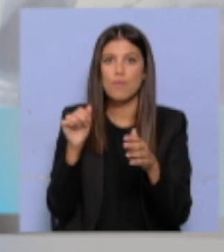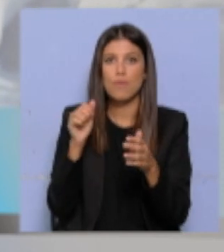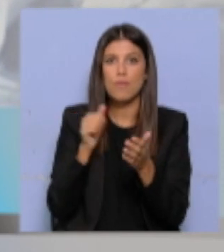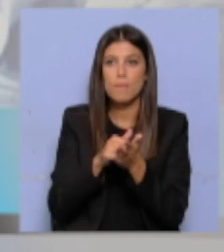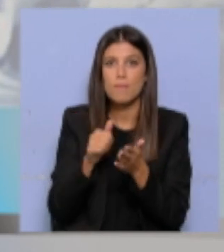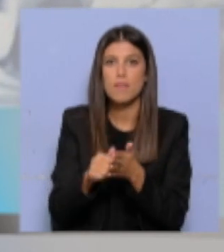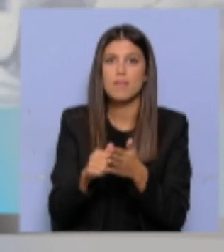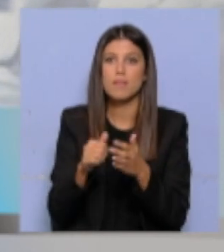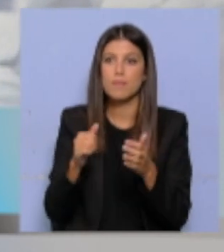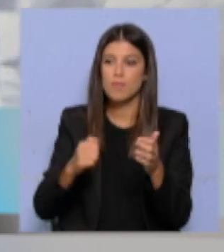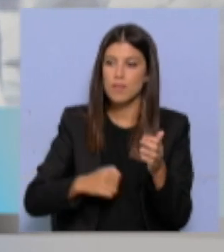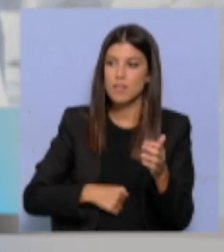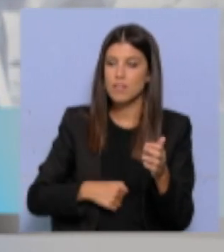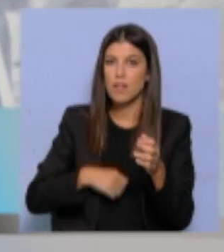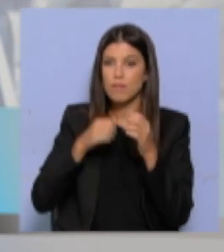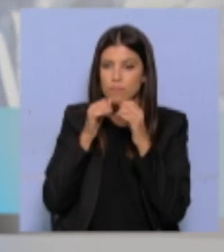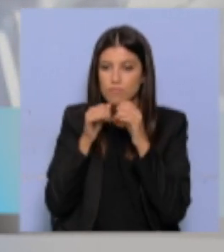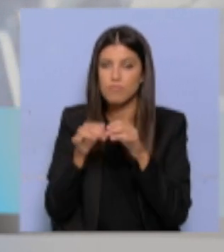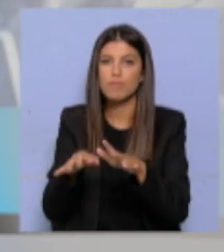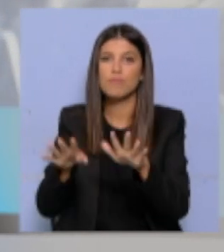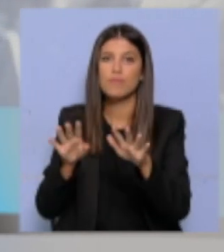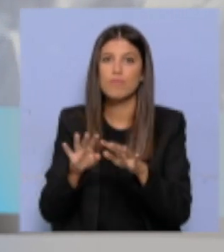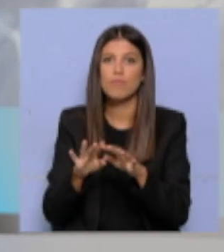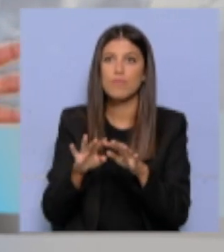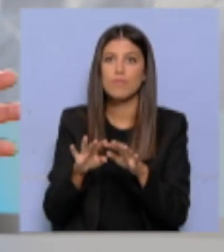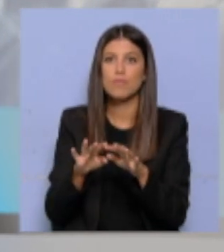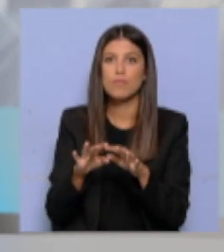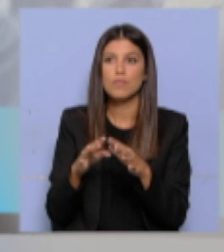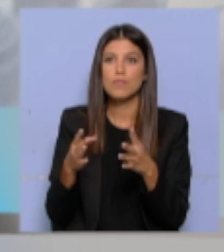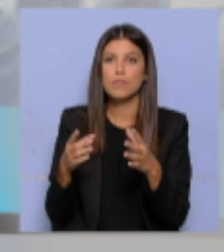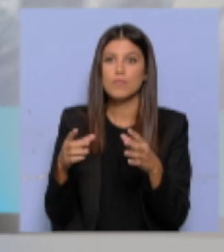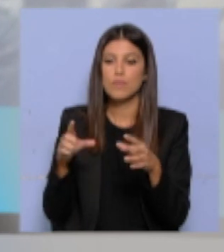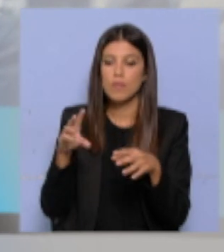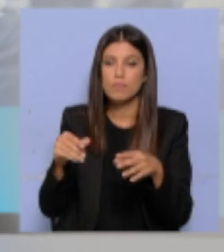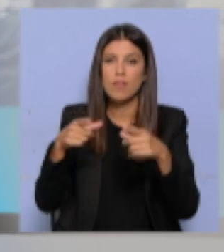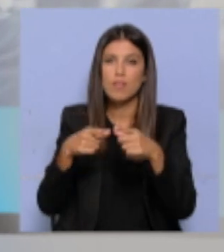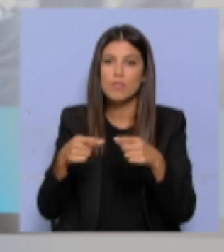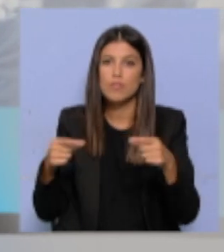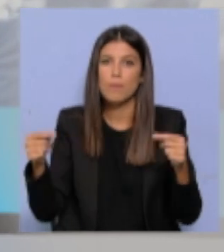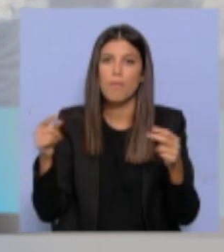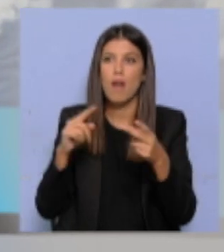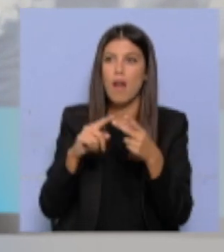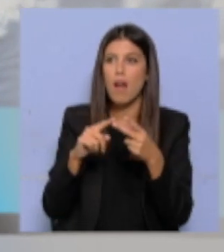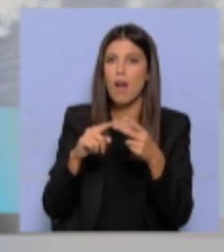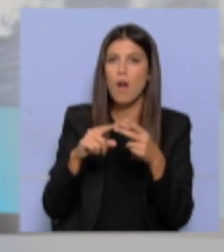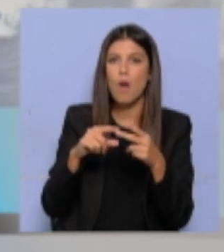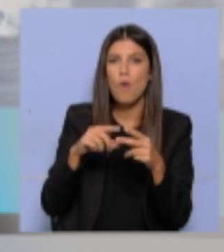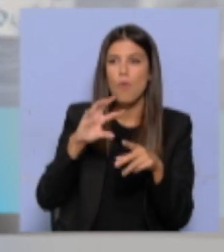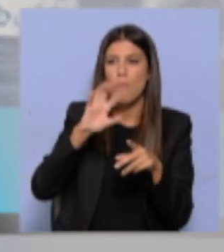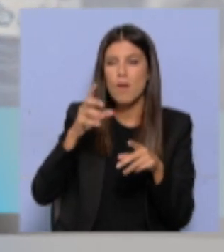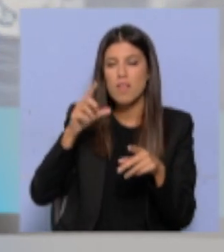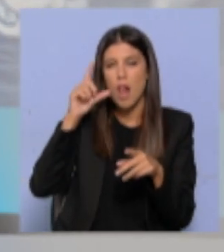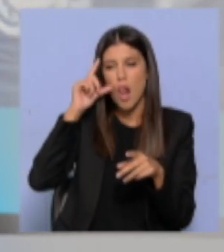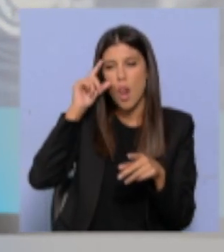cristã, a anunciar esta proposta no Japão, na Patagónia, em lugares muito diferentes. Com esta